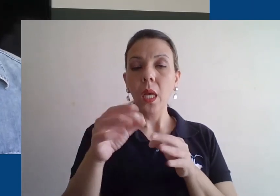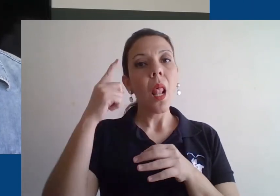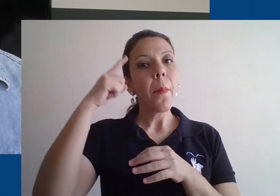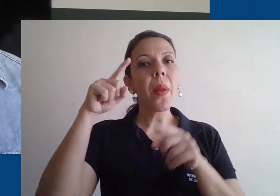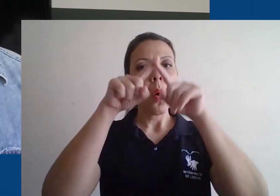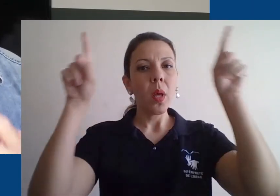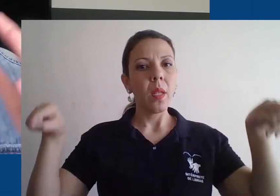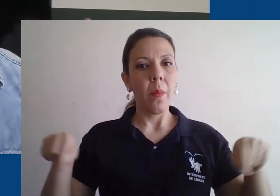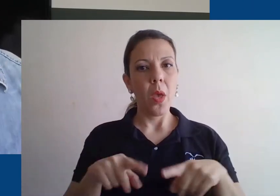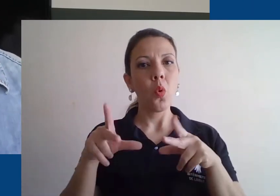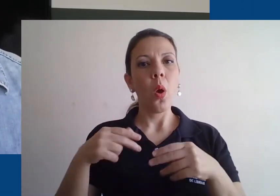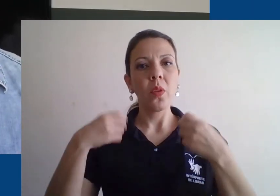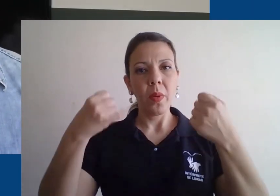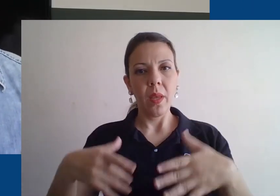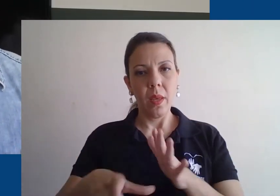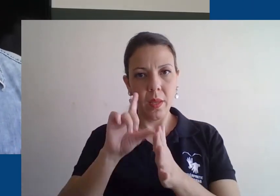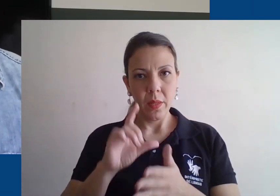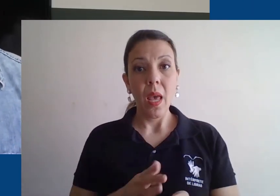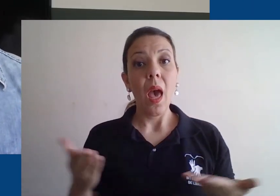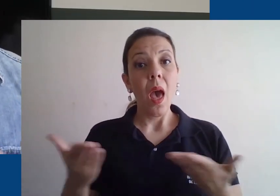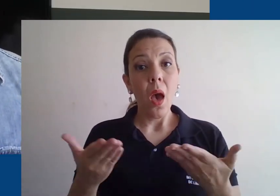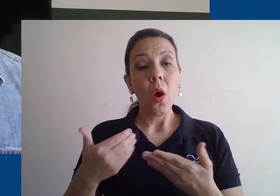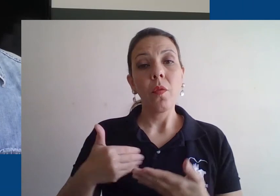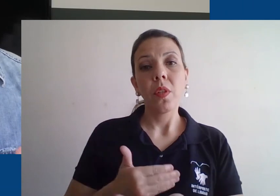um enquadramento desse tipo que eu estou fazendo agora é